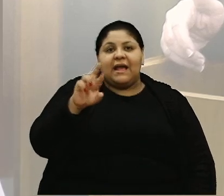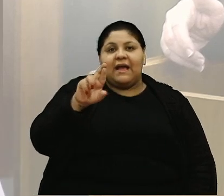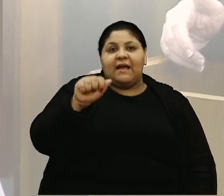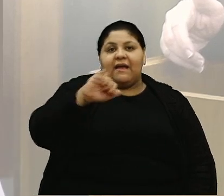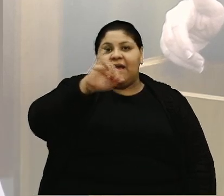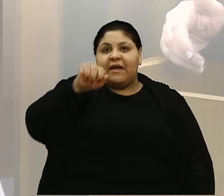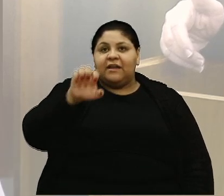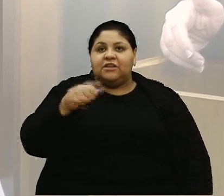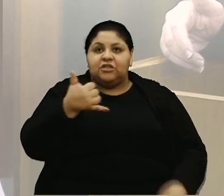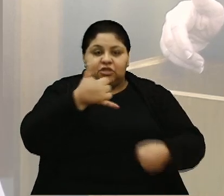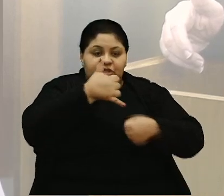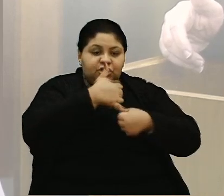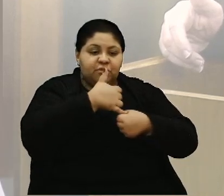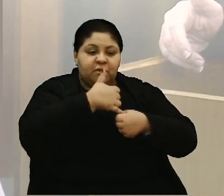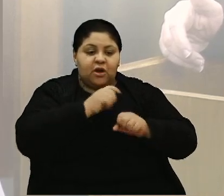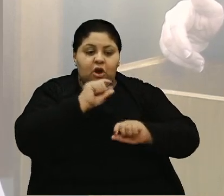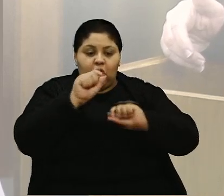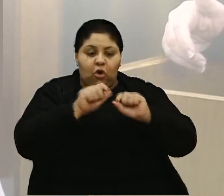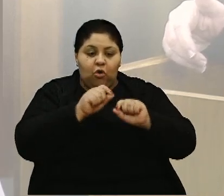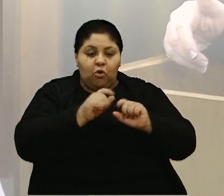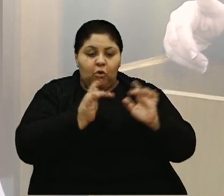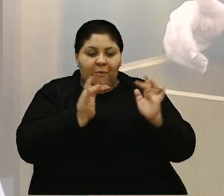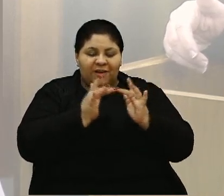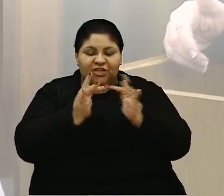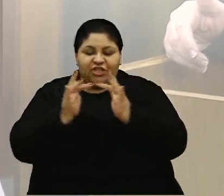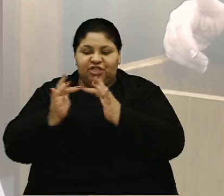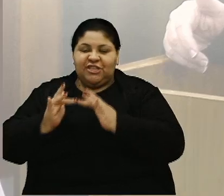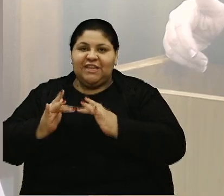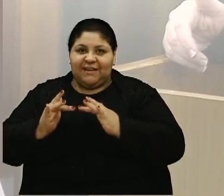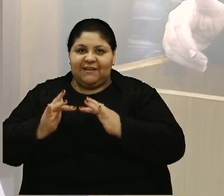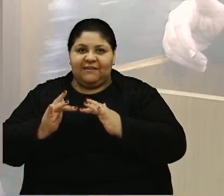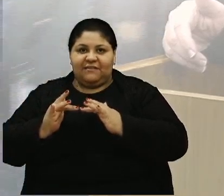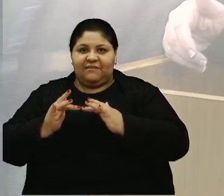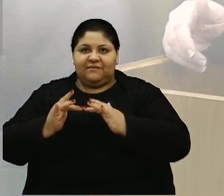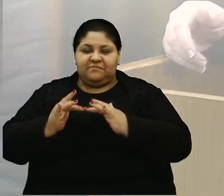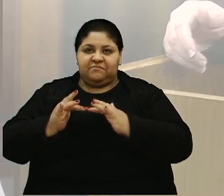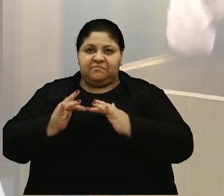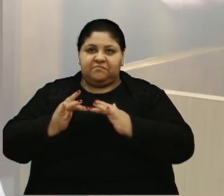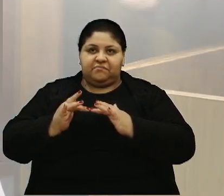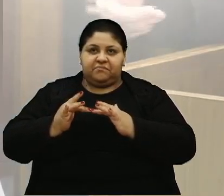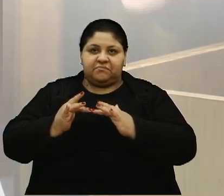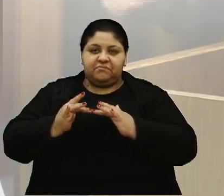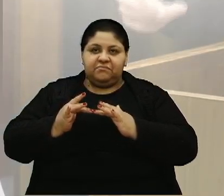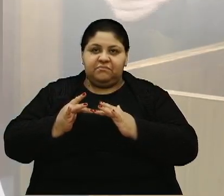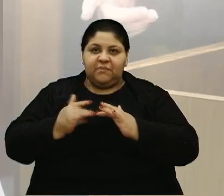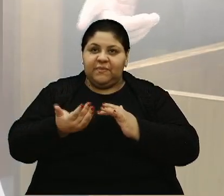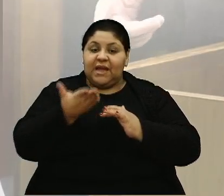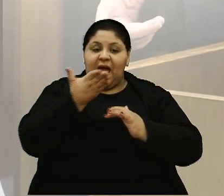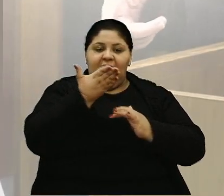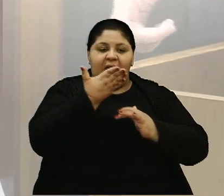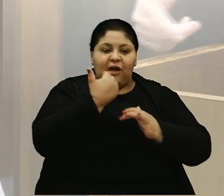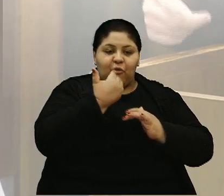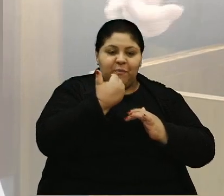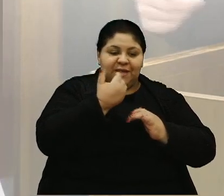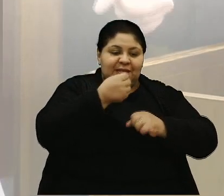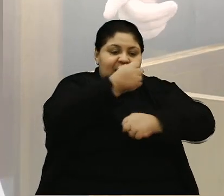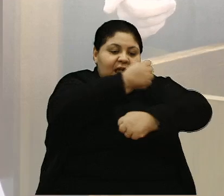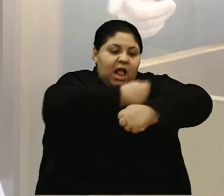do chimarrão. Vocês notam como a gente liga diretamente a situação do...